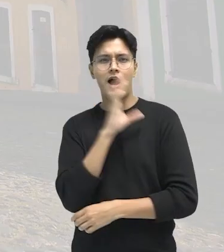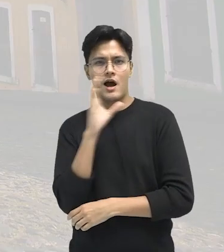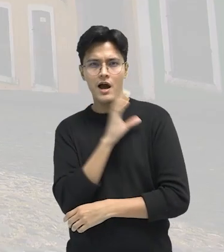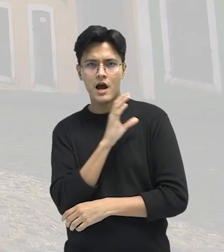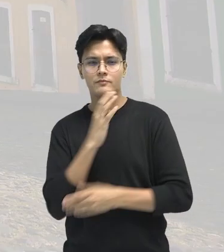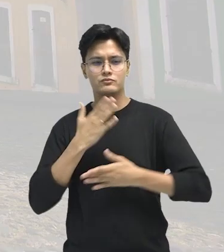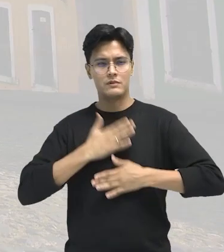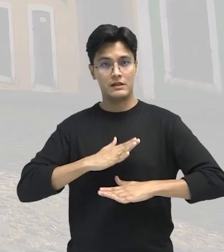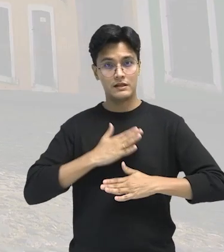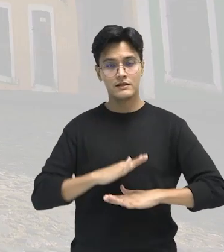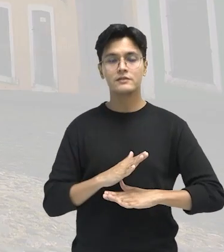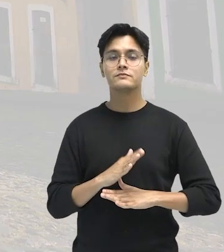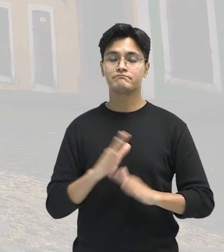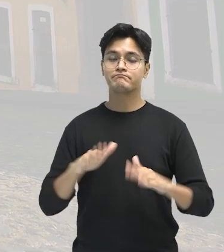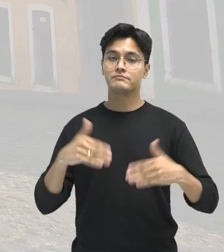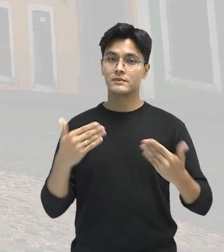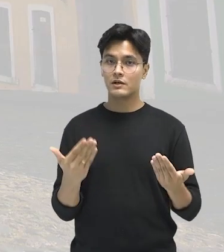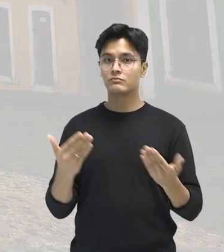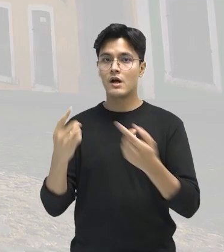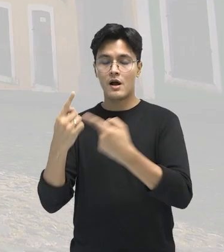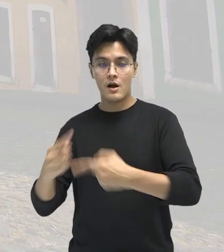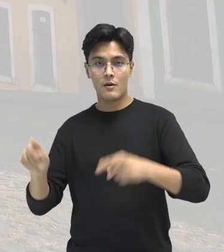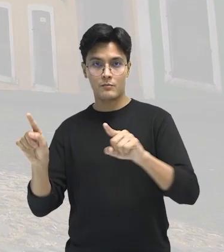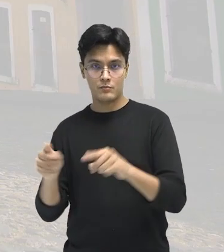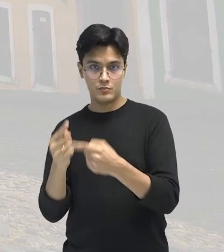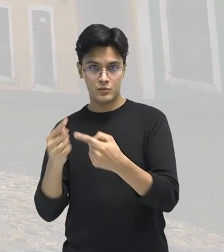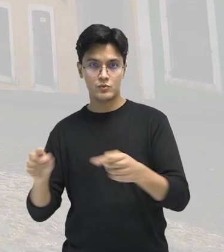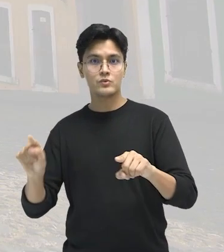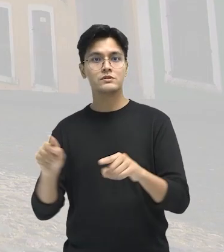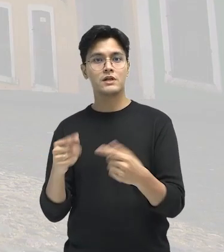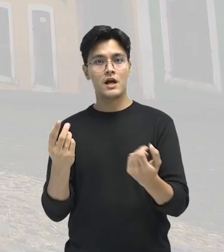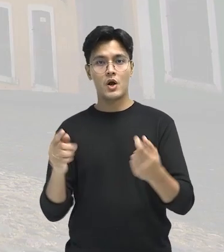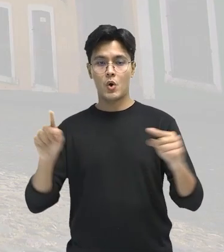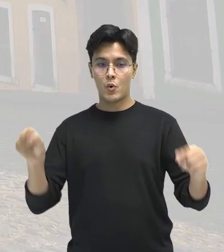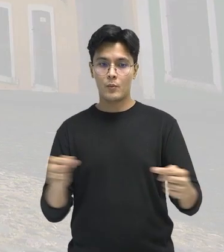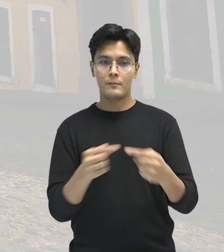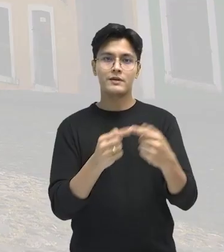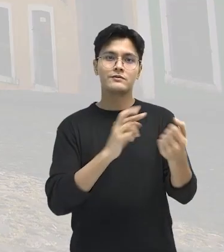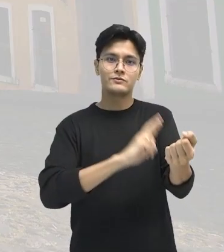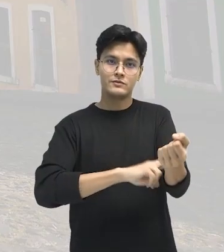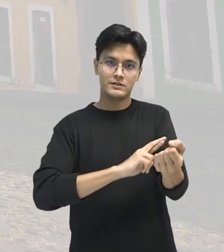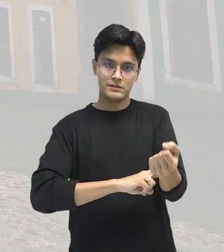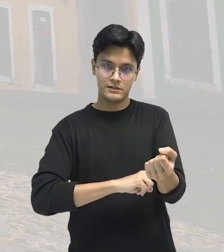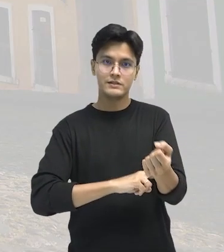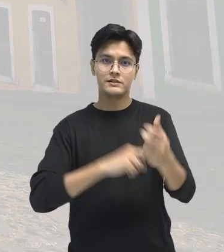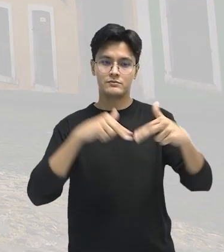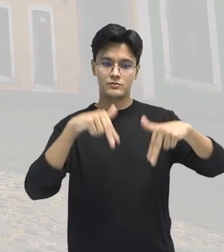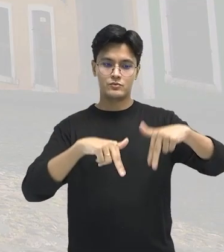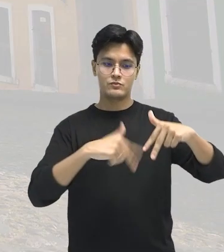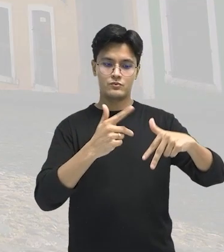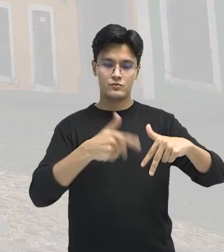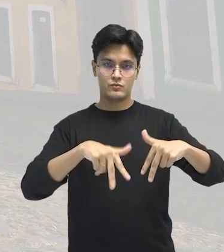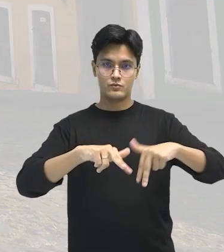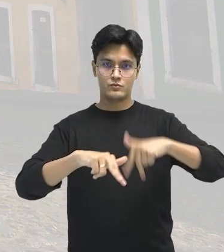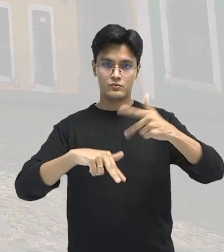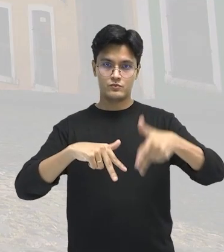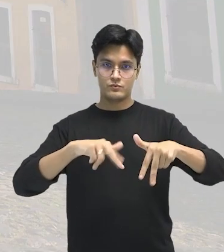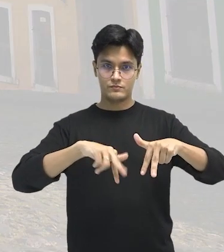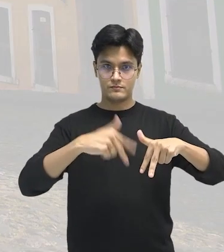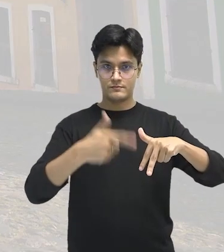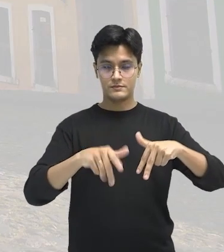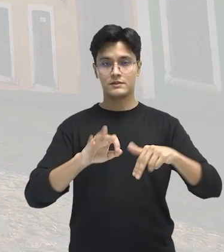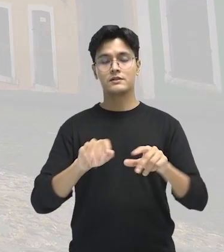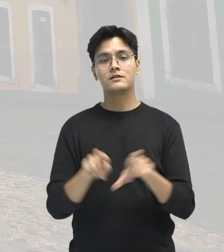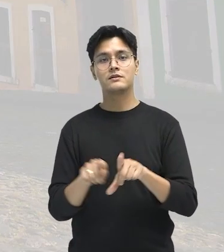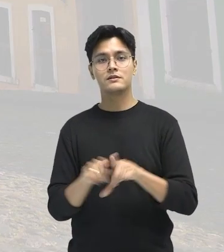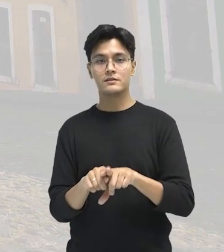certo? Então é a música que vai dar aí ritmo ao jogo entre os 2 capoeiristas, tá bom? Além dessa